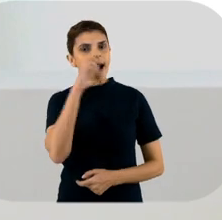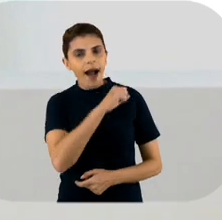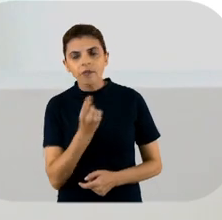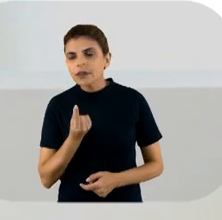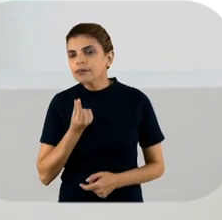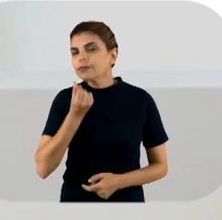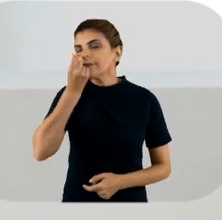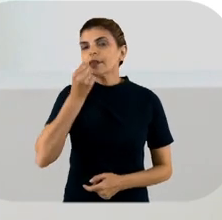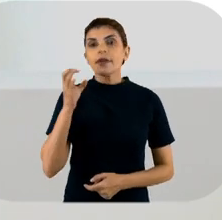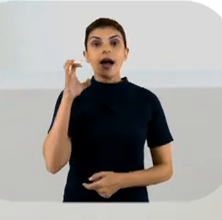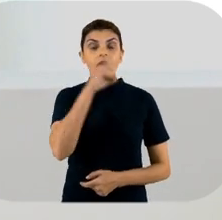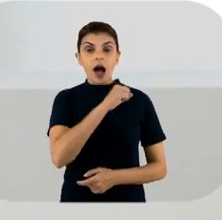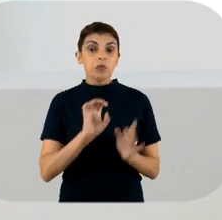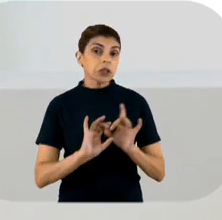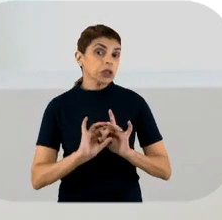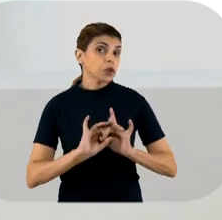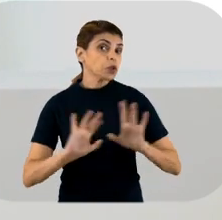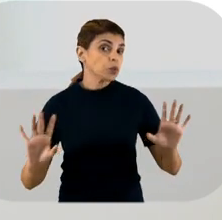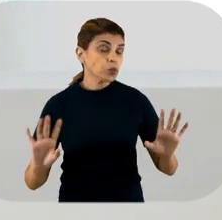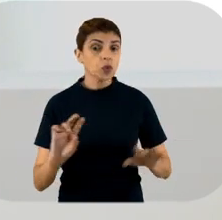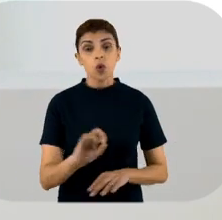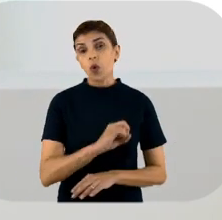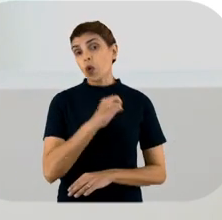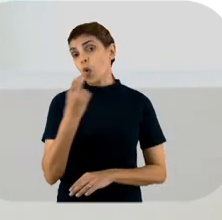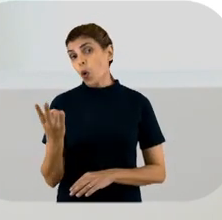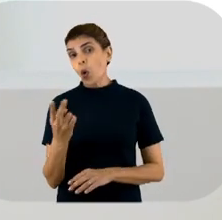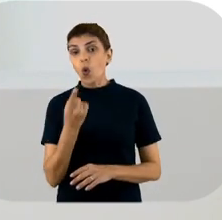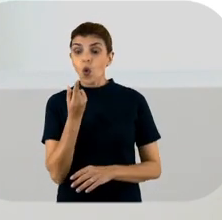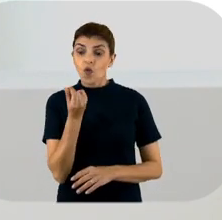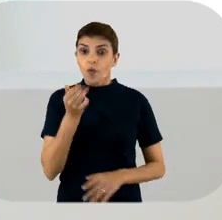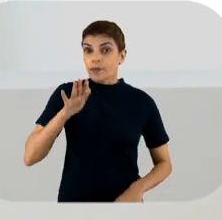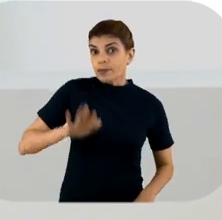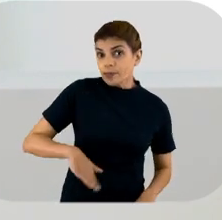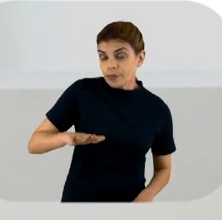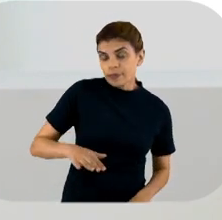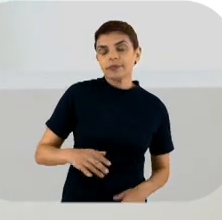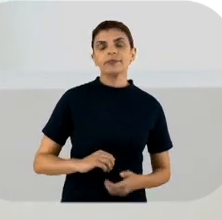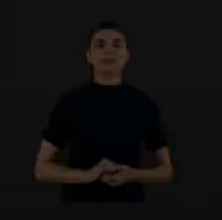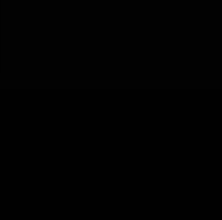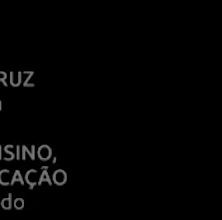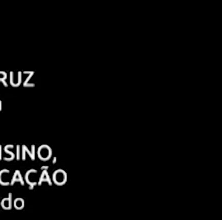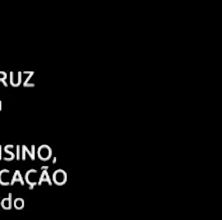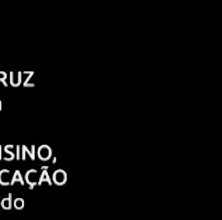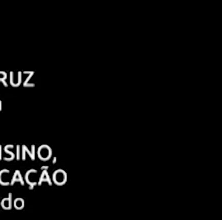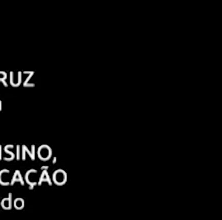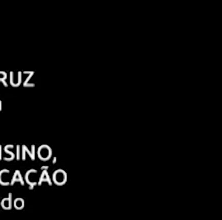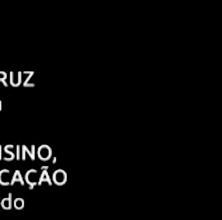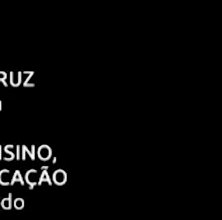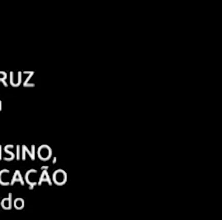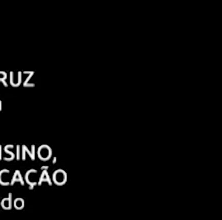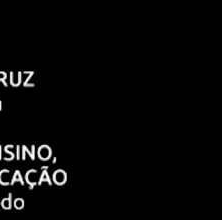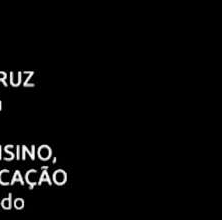testes baseados em insumos mais disponíveis ou de baixo custo ou de menor complexidade.